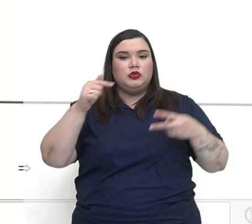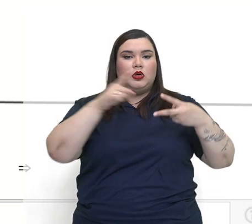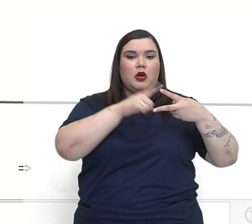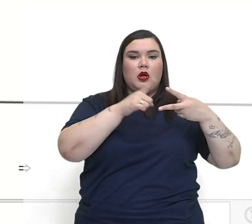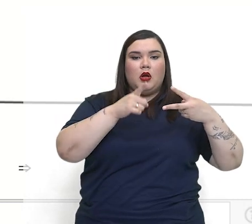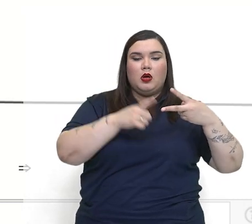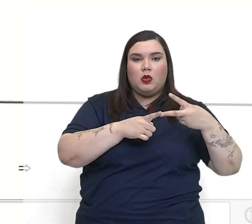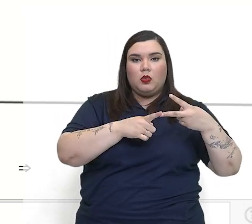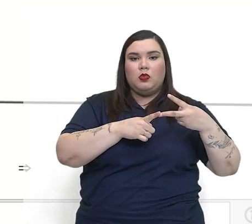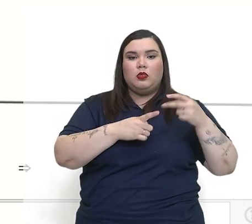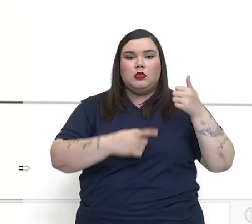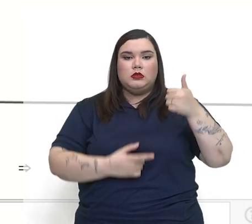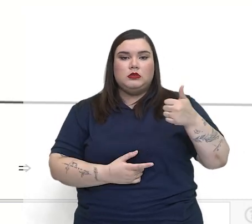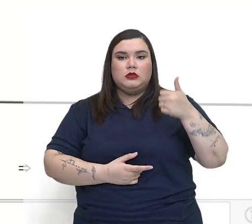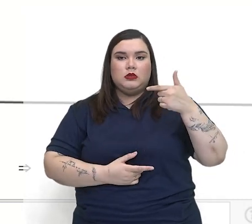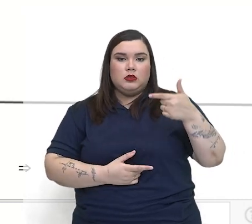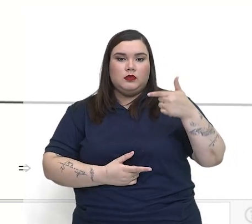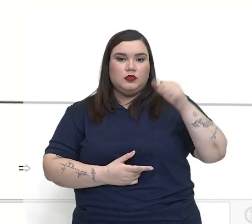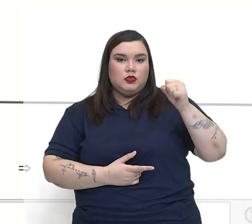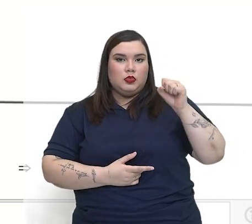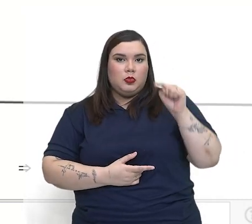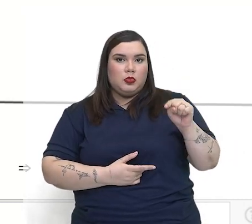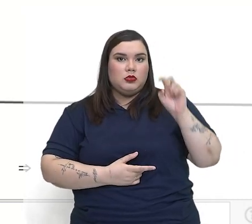Aqui, ó, no heptágono,